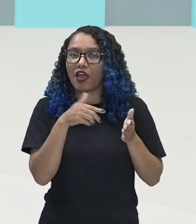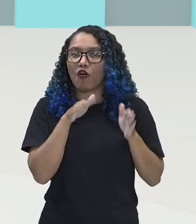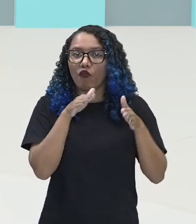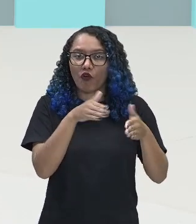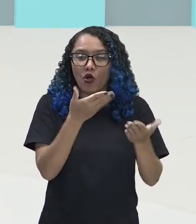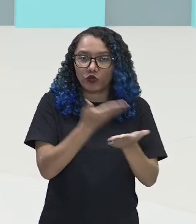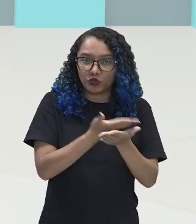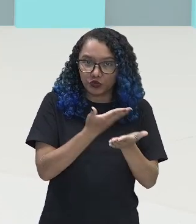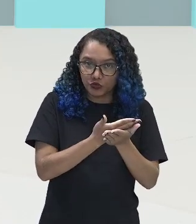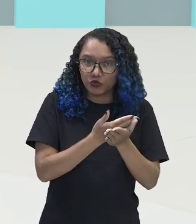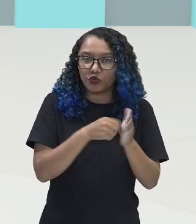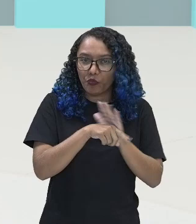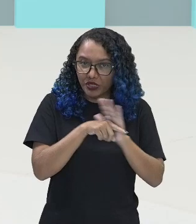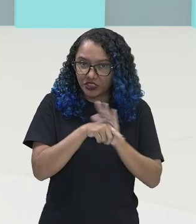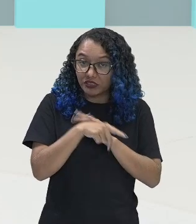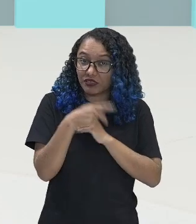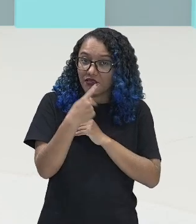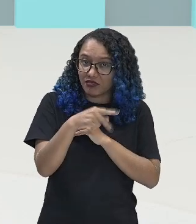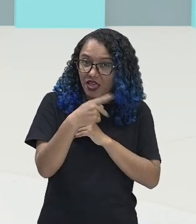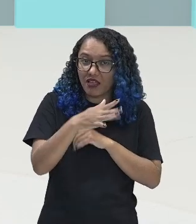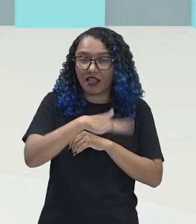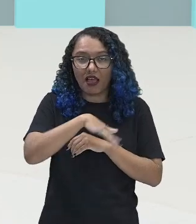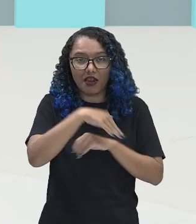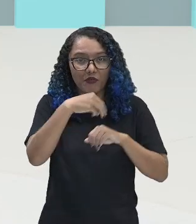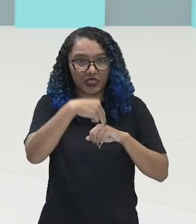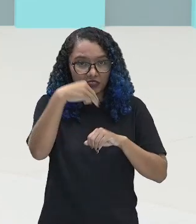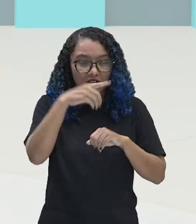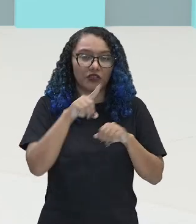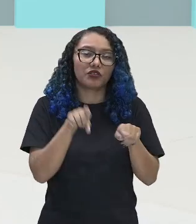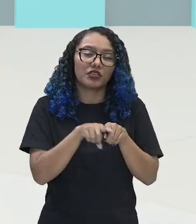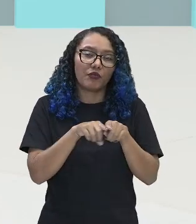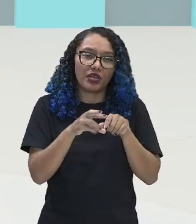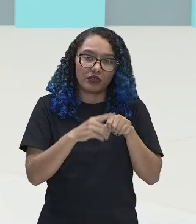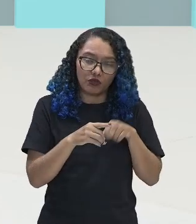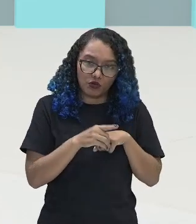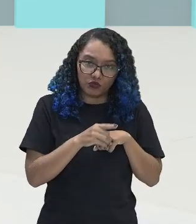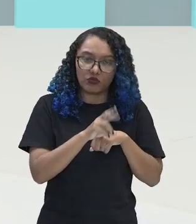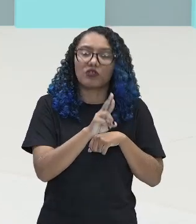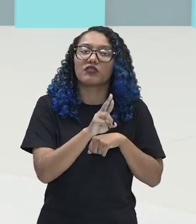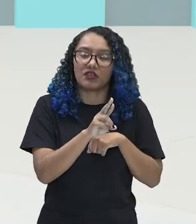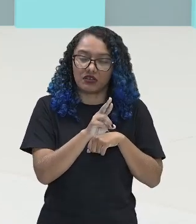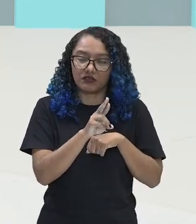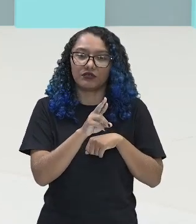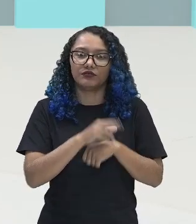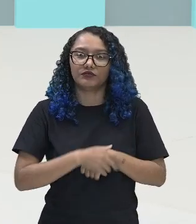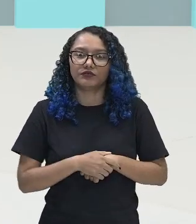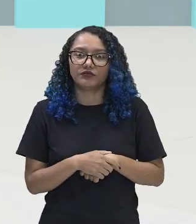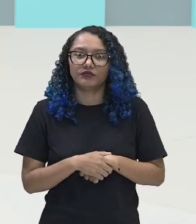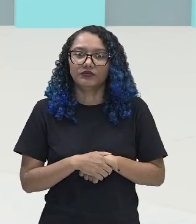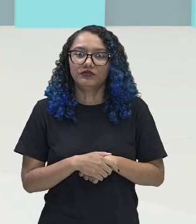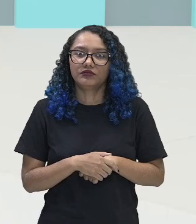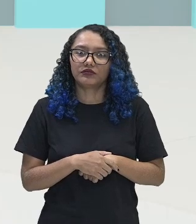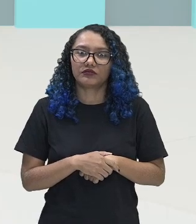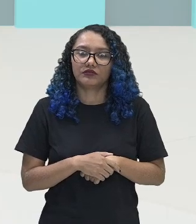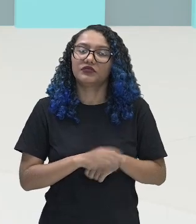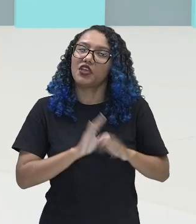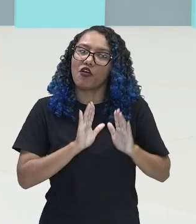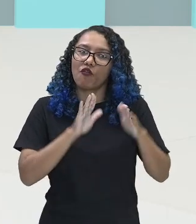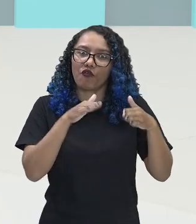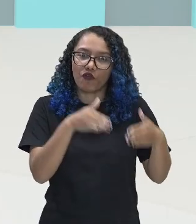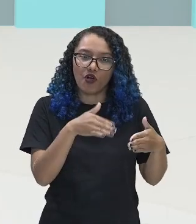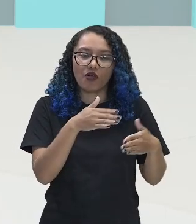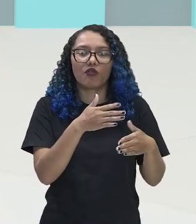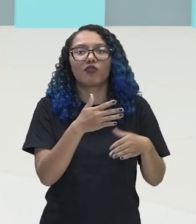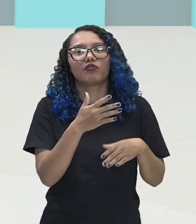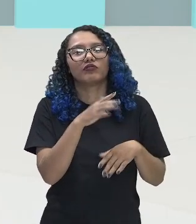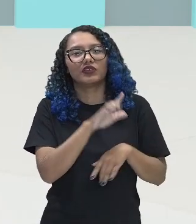no doutorado dela, que são 2 passos depois da graduação, ok? E ela se volta para a literatura